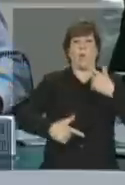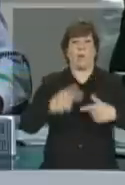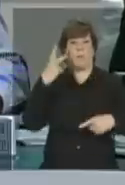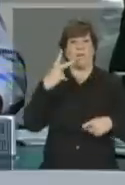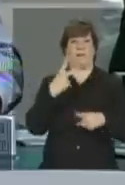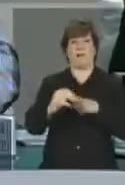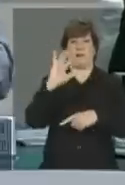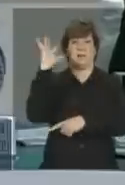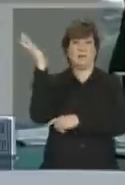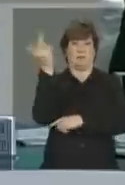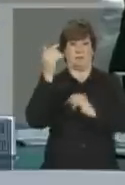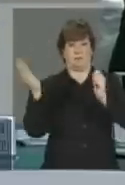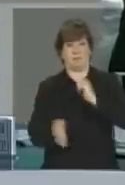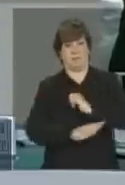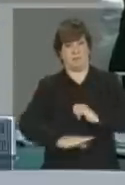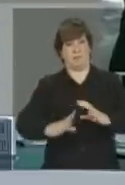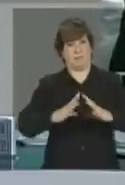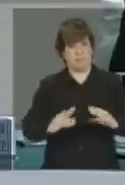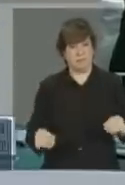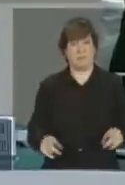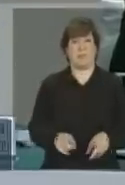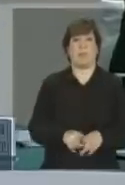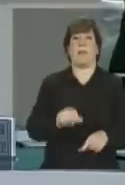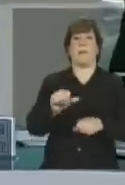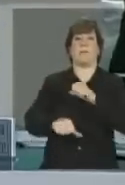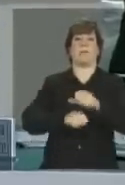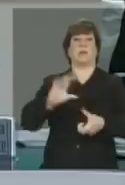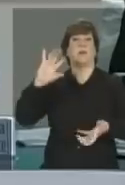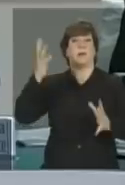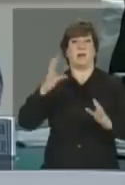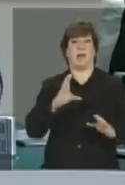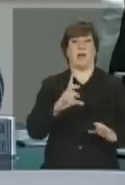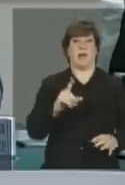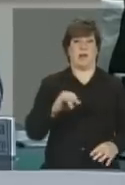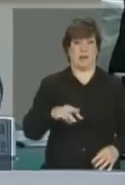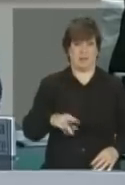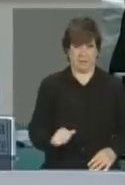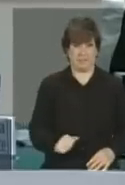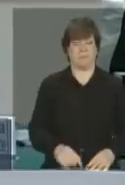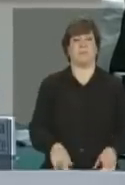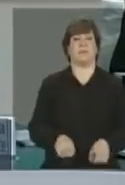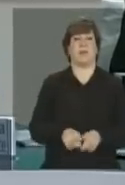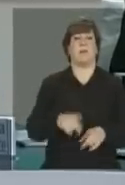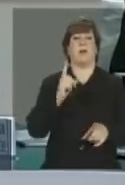questão de clima. E teremos também um encontro de parlamentares